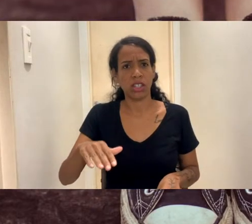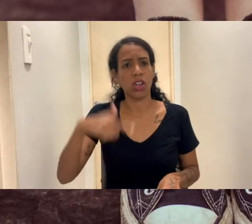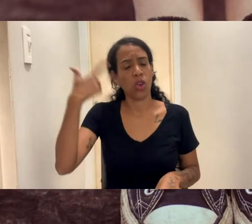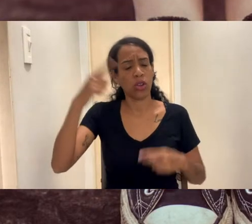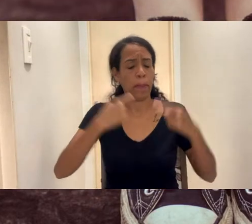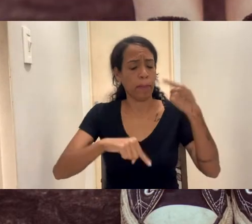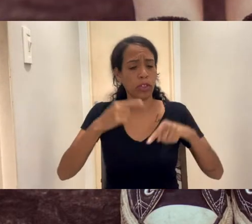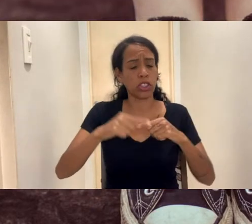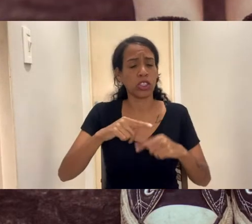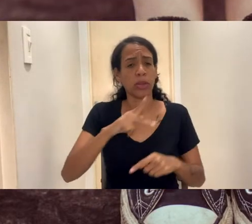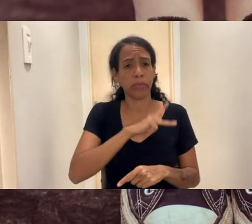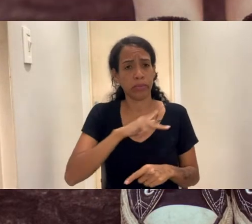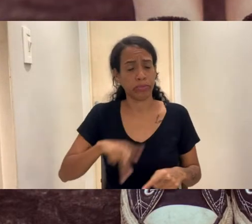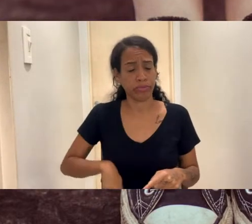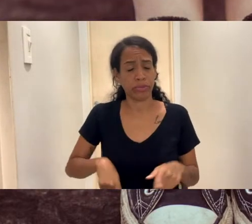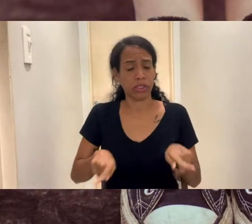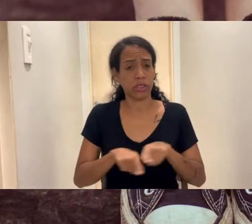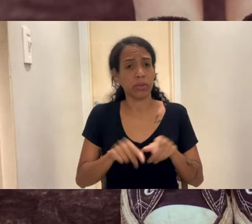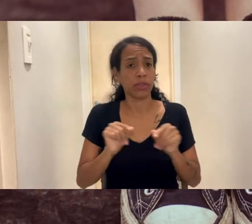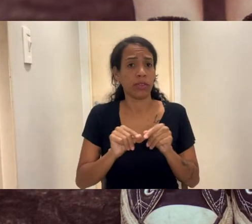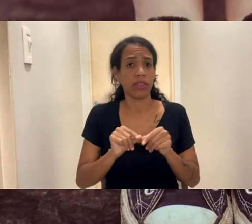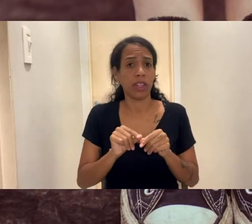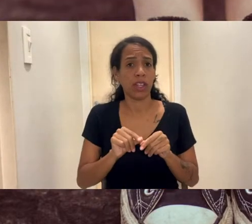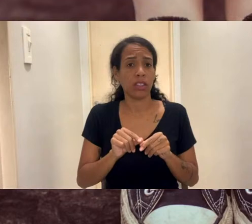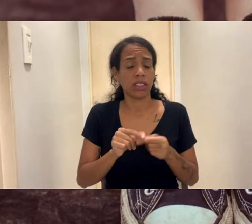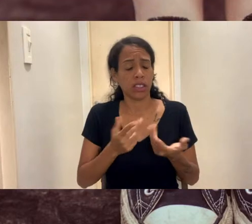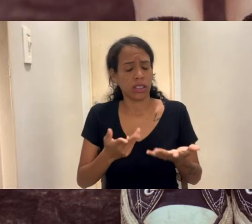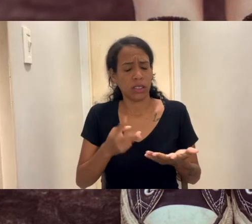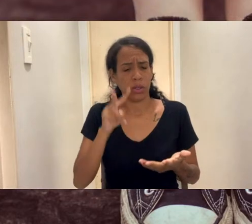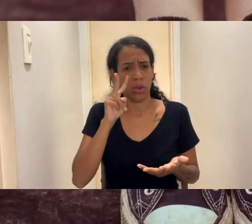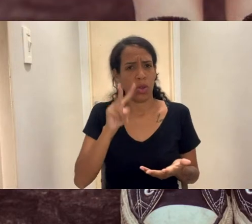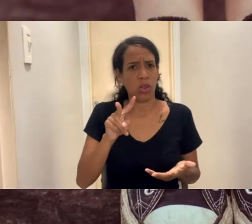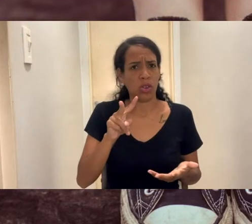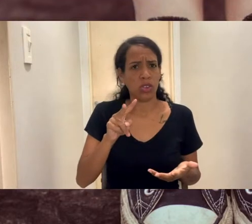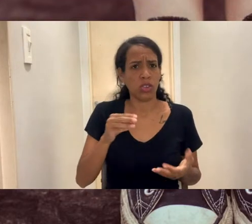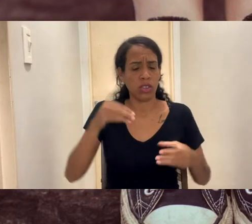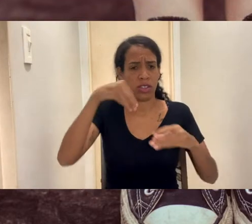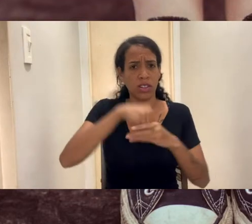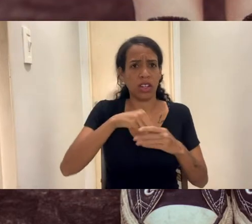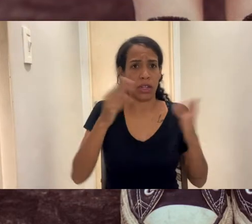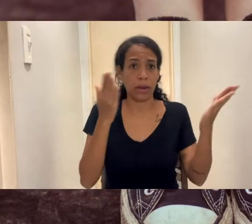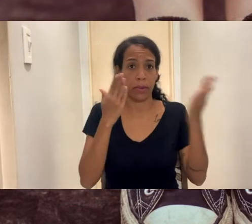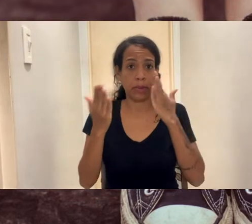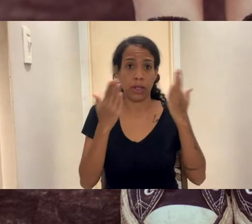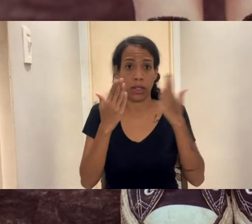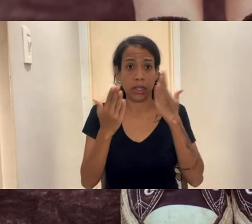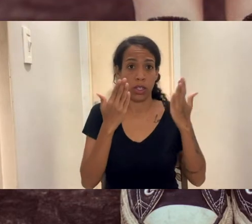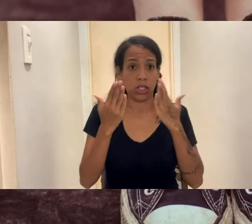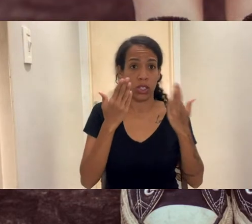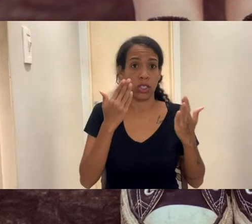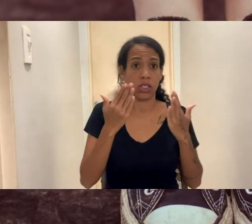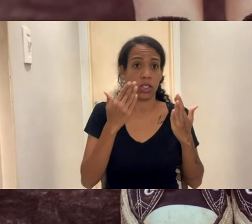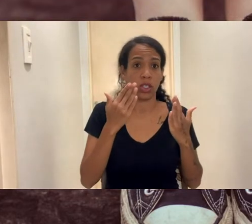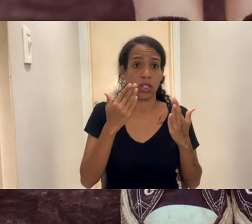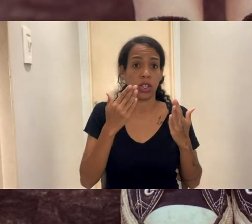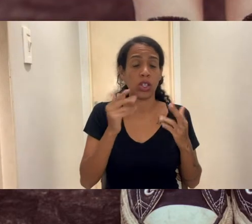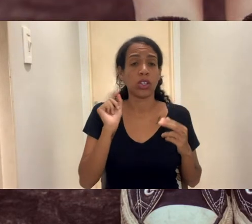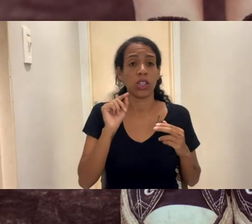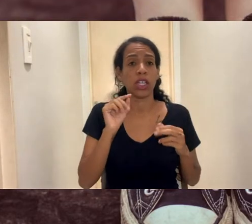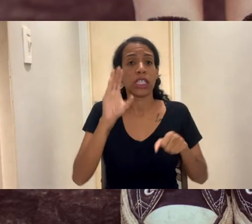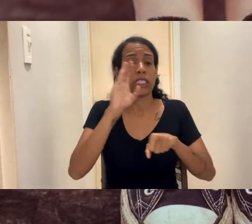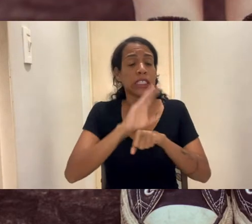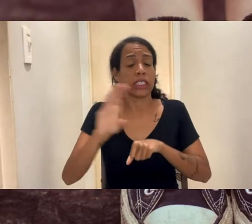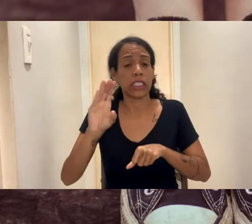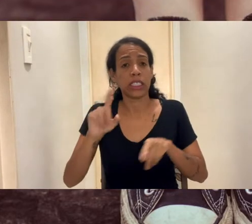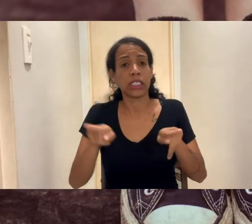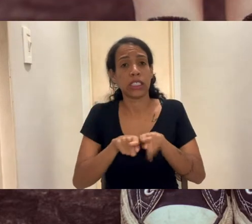políticas públicas, a gente faz uma reavaliação da nossa categoria profissional da psicologia enquanto ciência